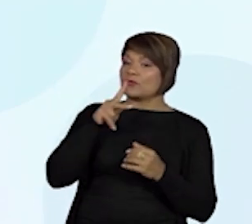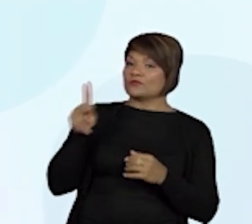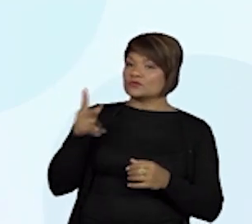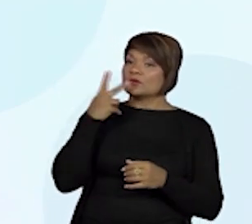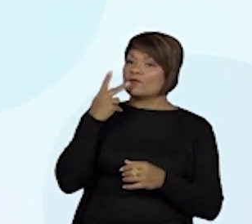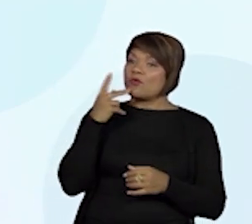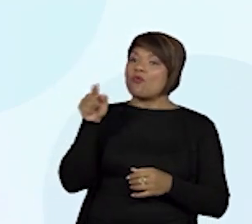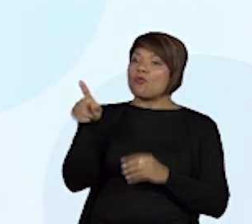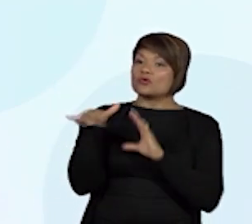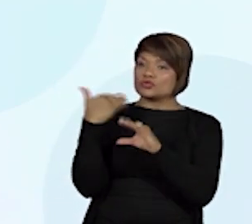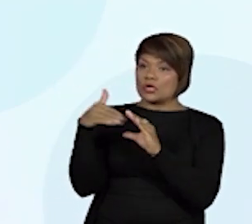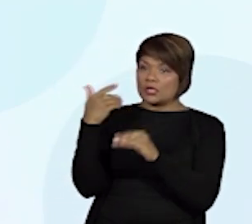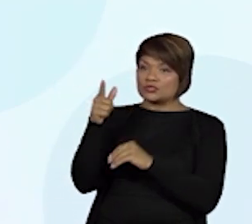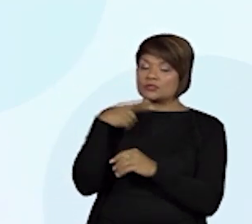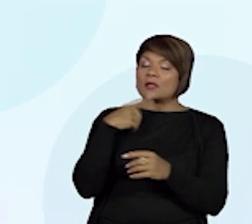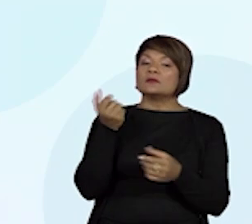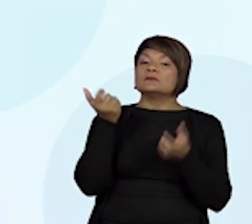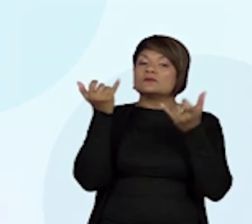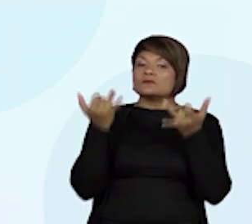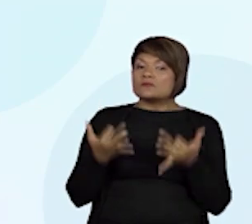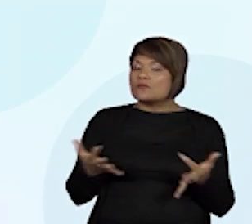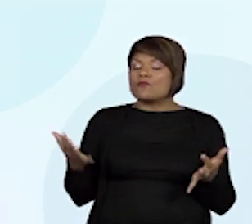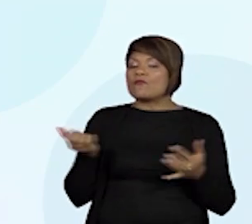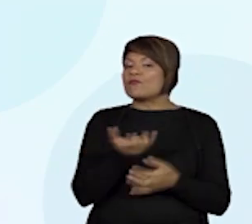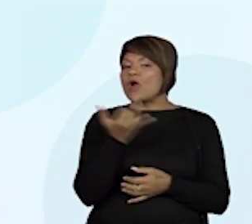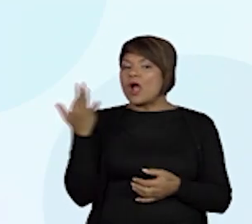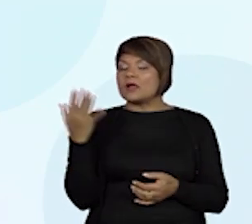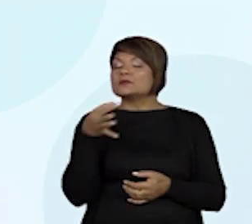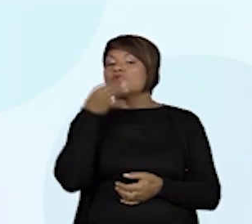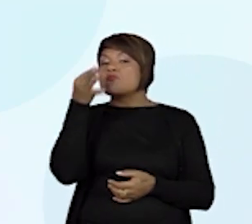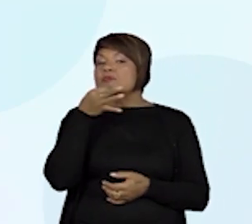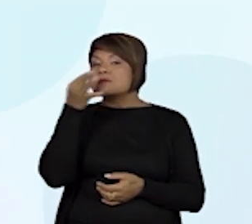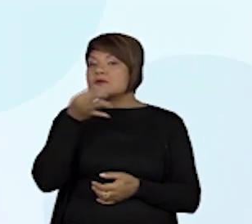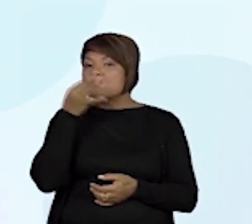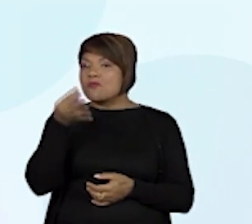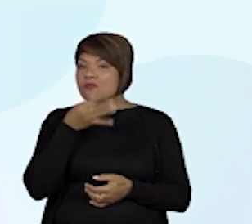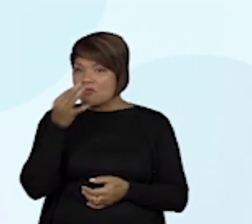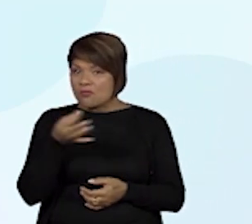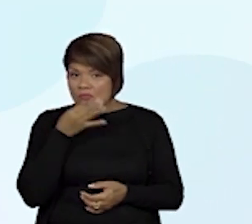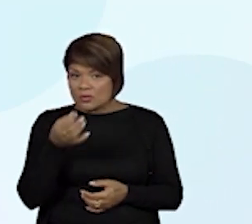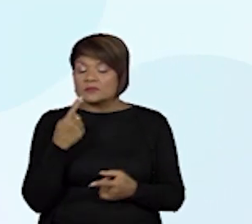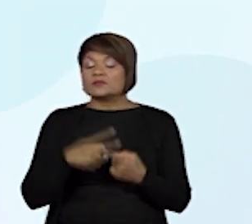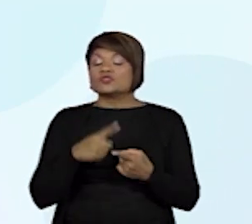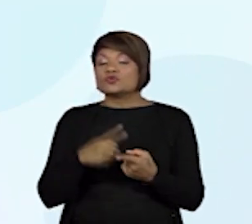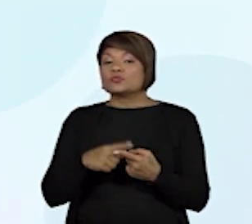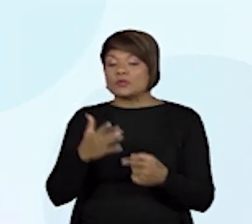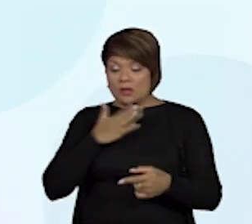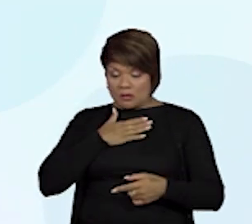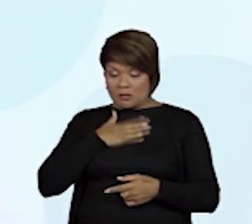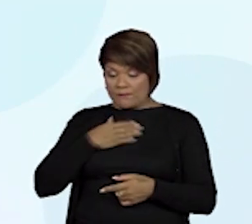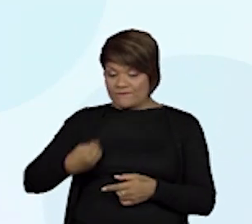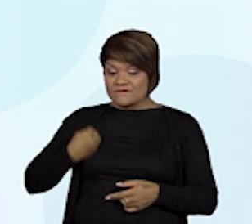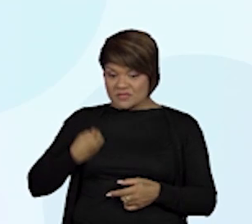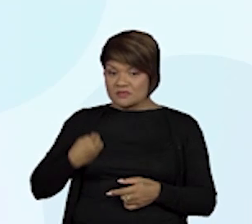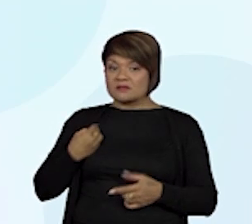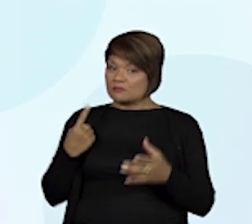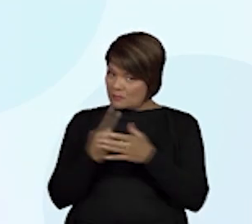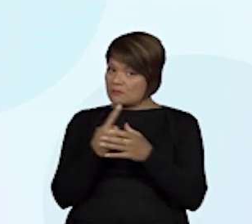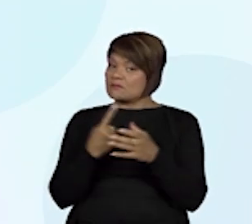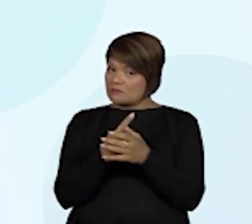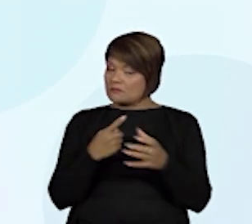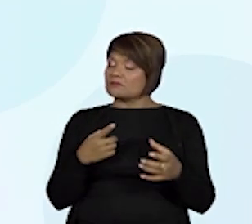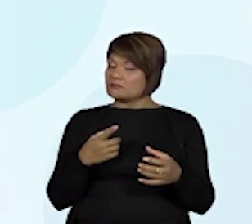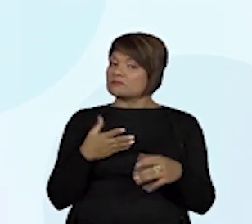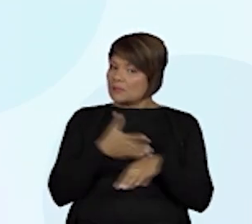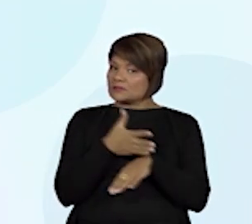dando várias opiniões nesse relato, que ela vivenciou a experiência do que ela escreveu, por isso é um